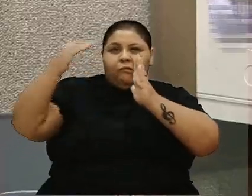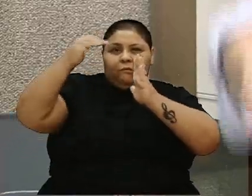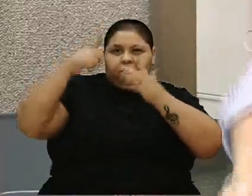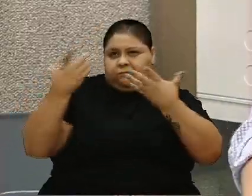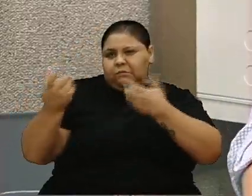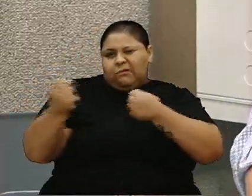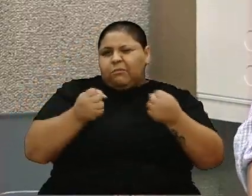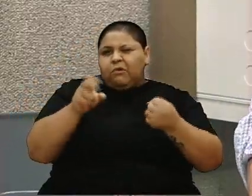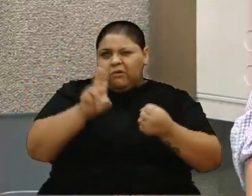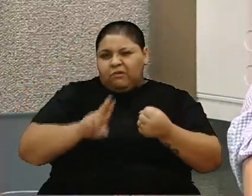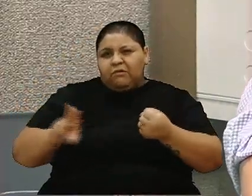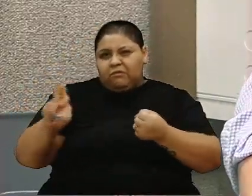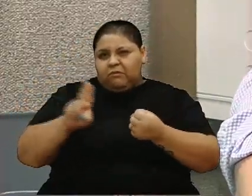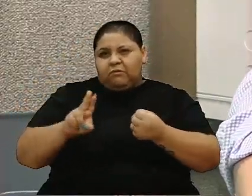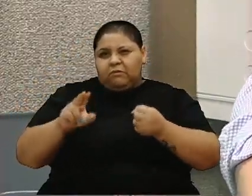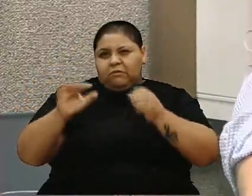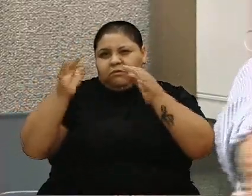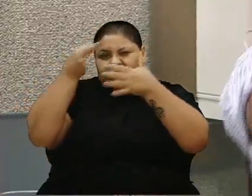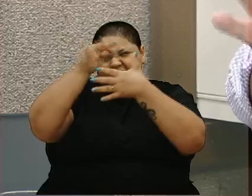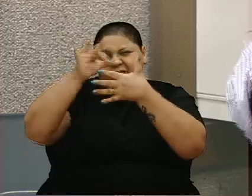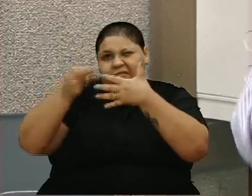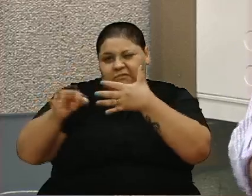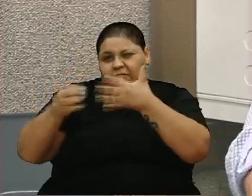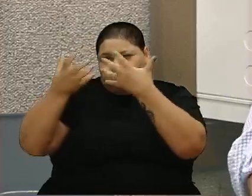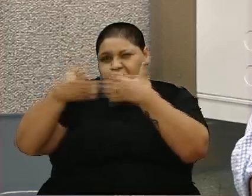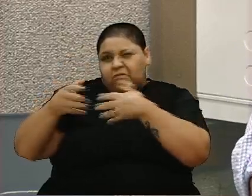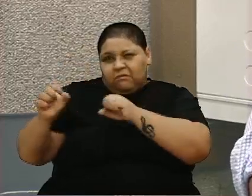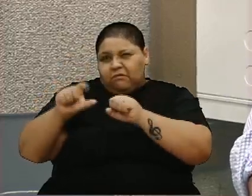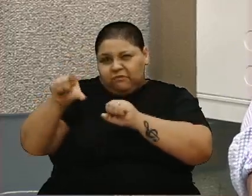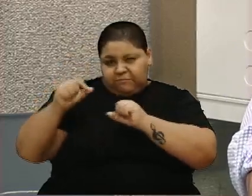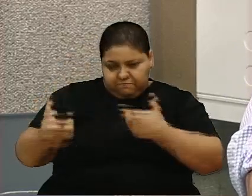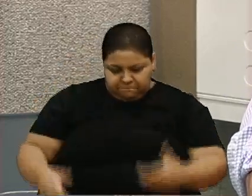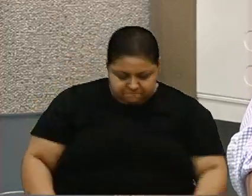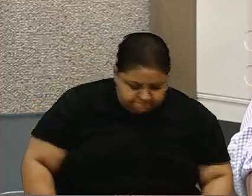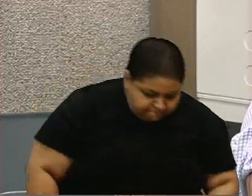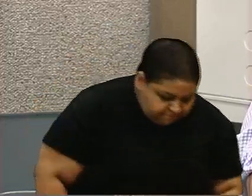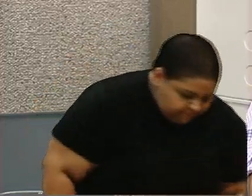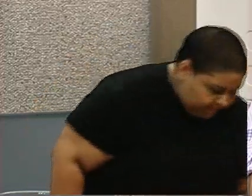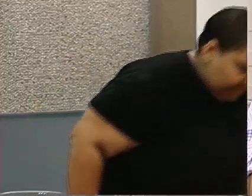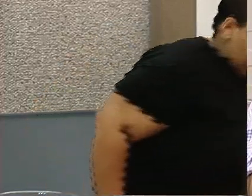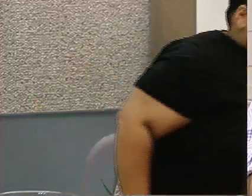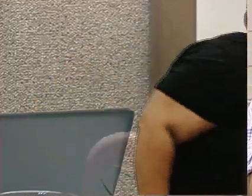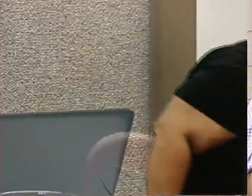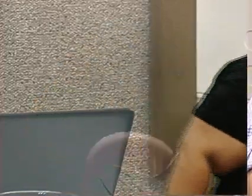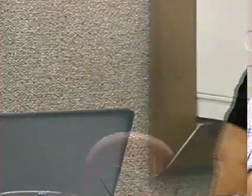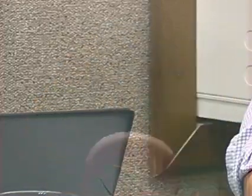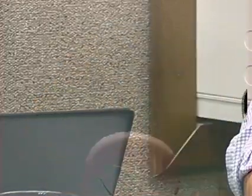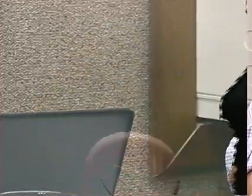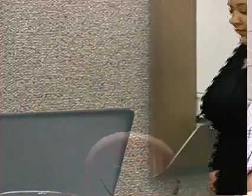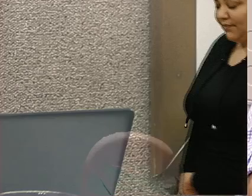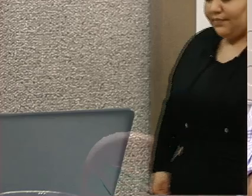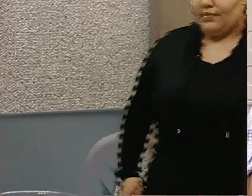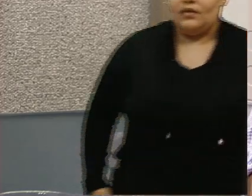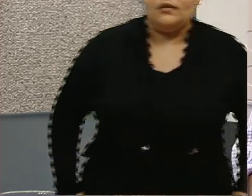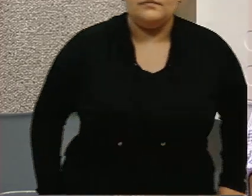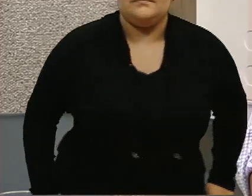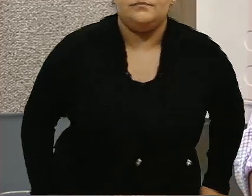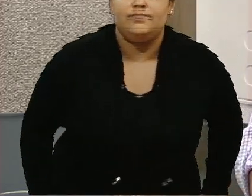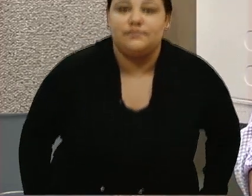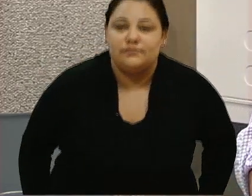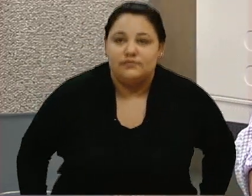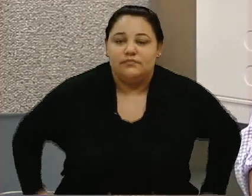e cumpre exatamente a função se for definido lá. Agora, eu gostaria, vereador, assim, de lhe